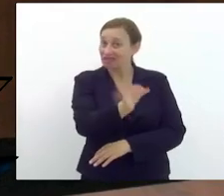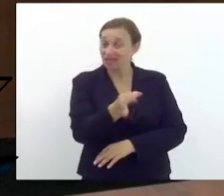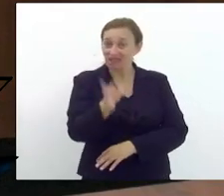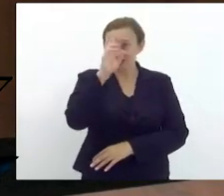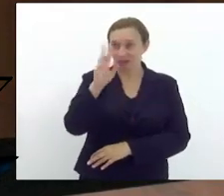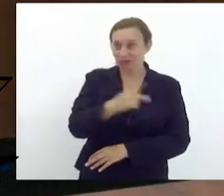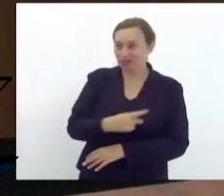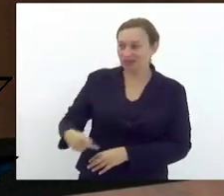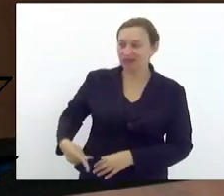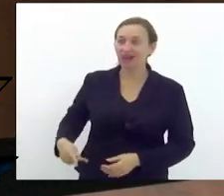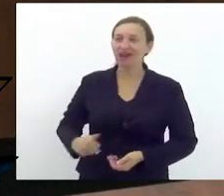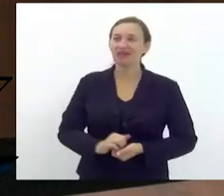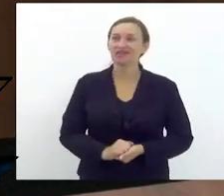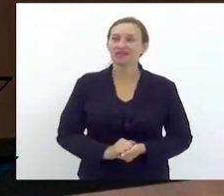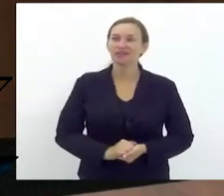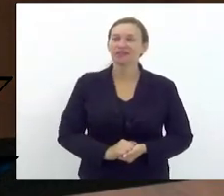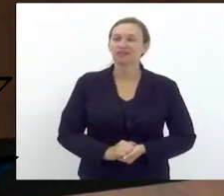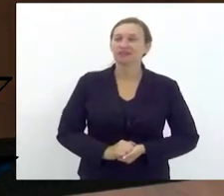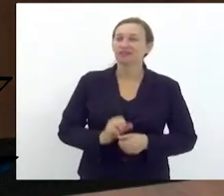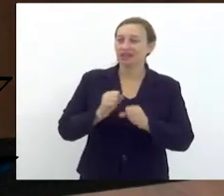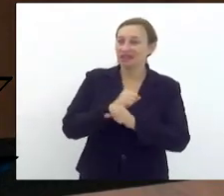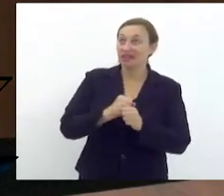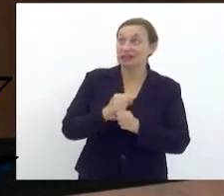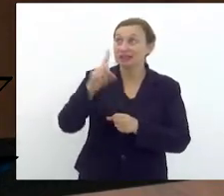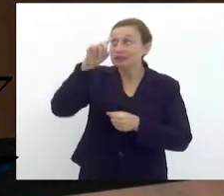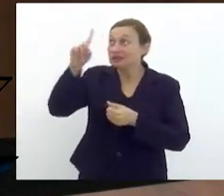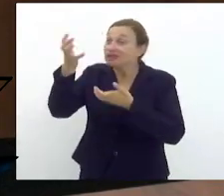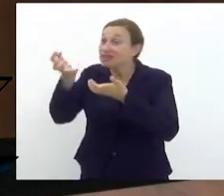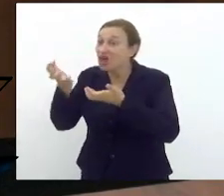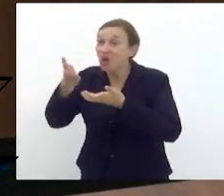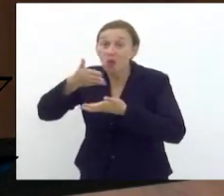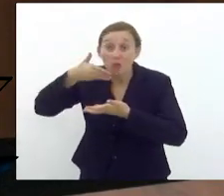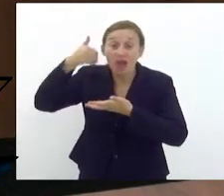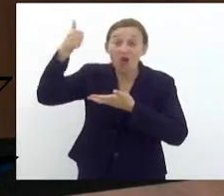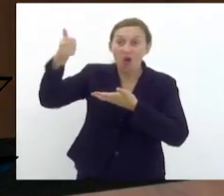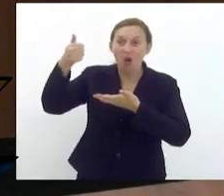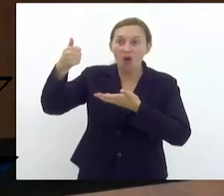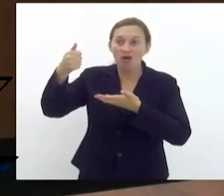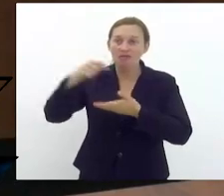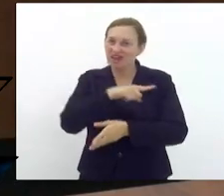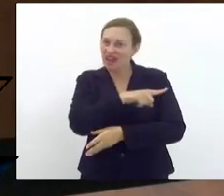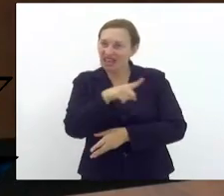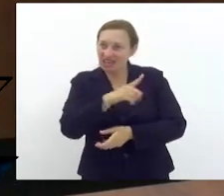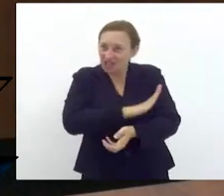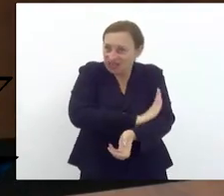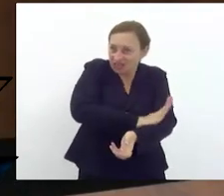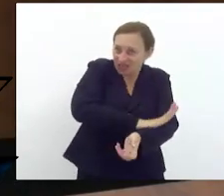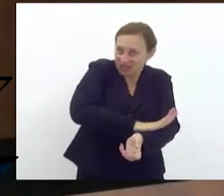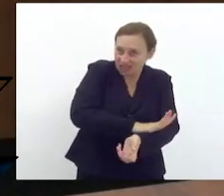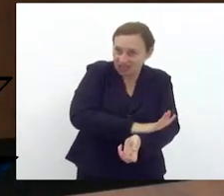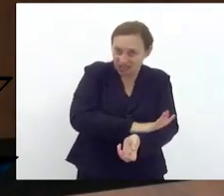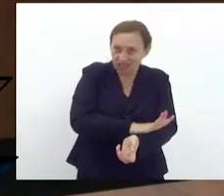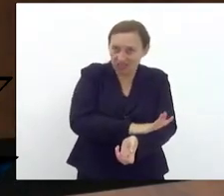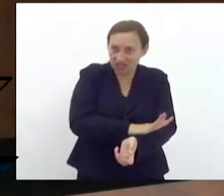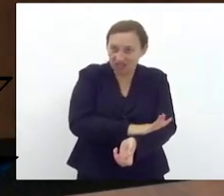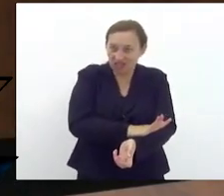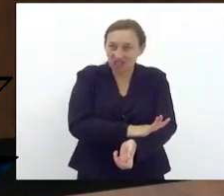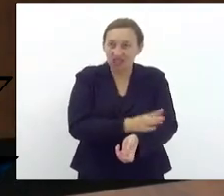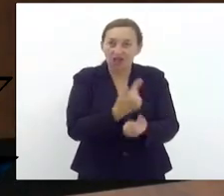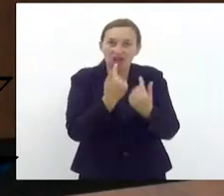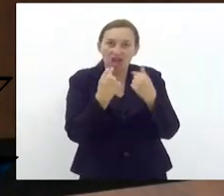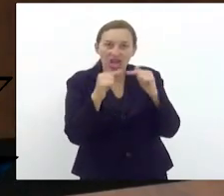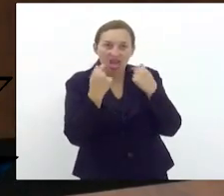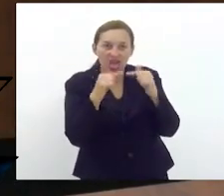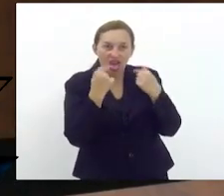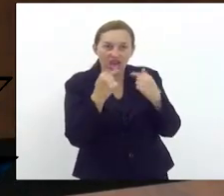presidente considerado esse ano se Deus quiser o melhor para que aqueles que são racistas que estavam ali fazendo aquela